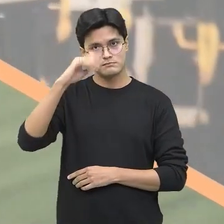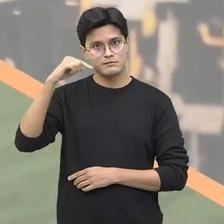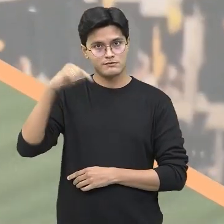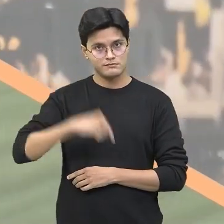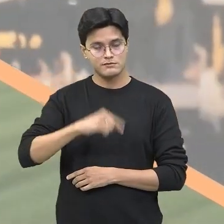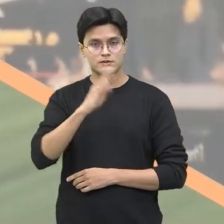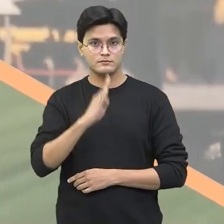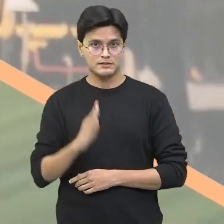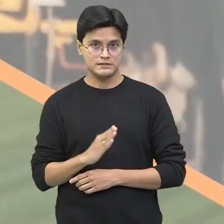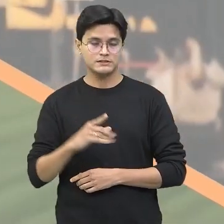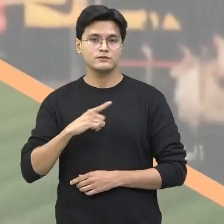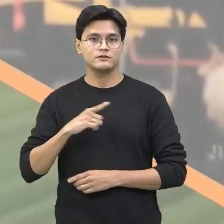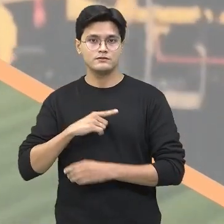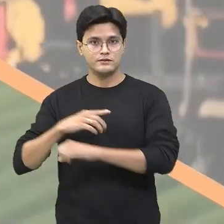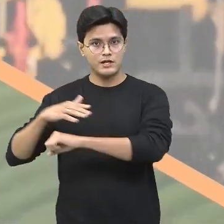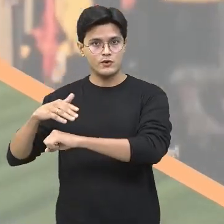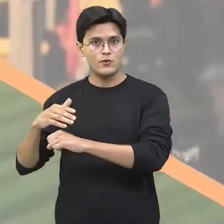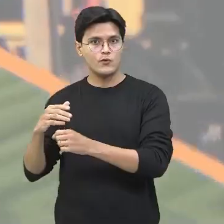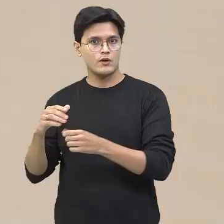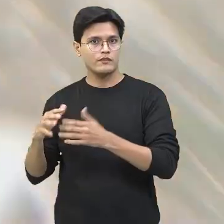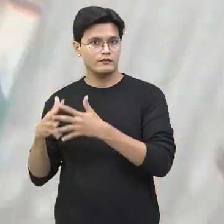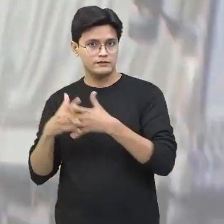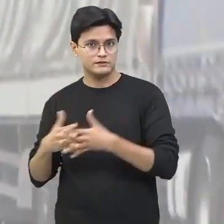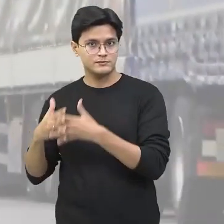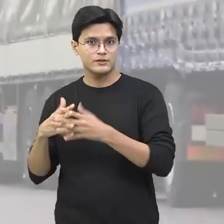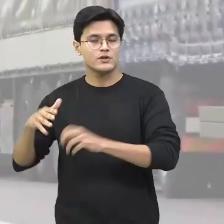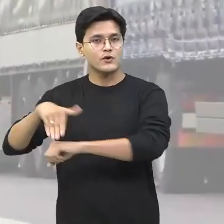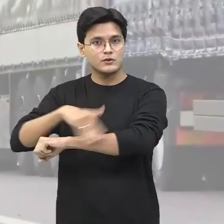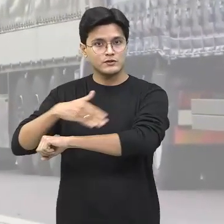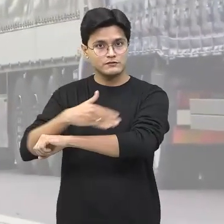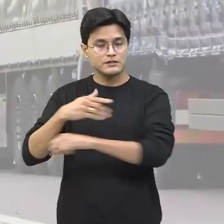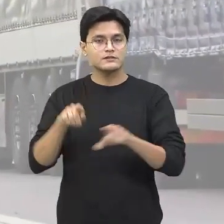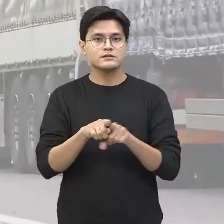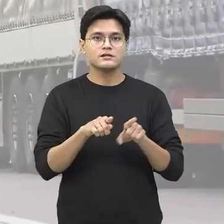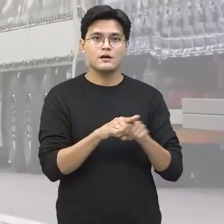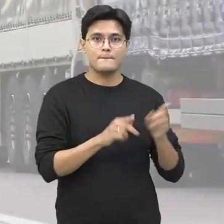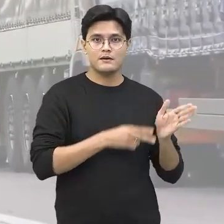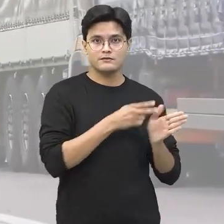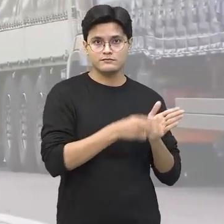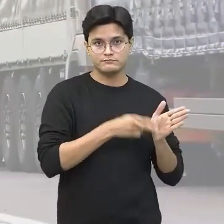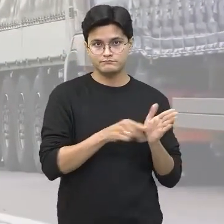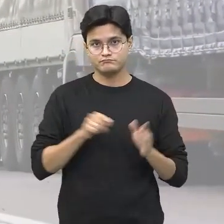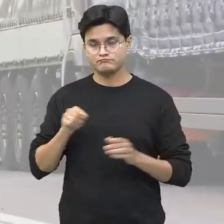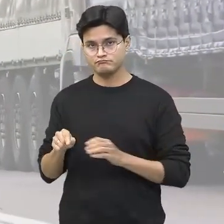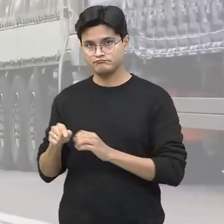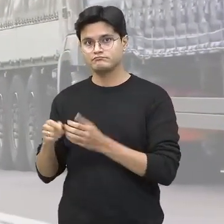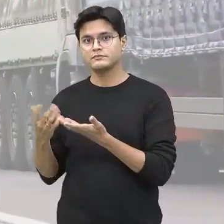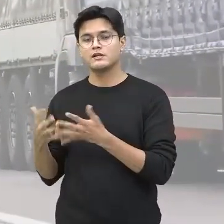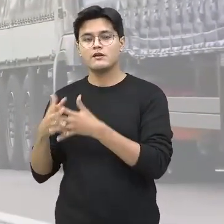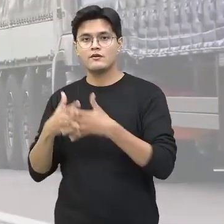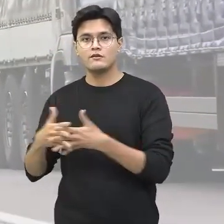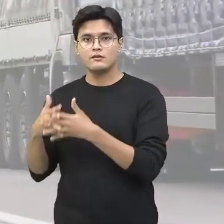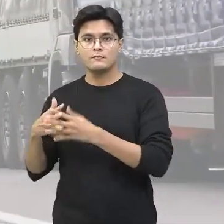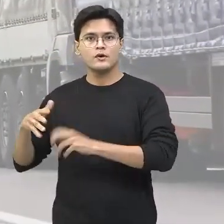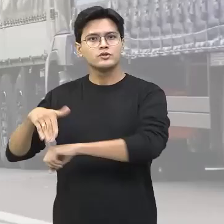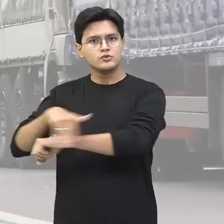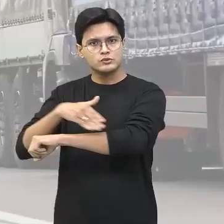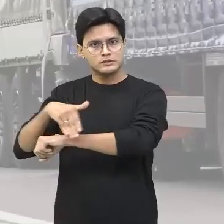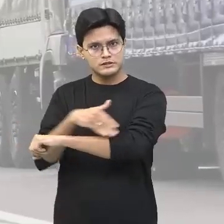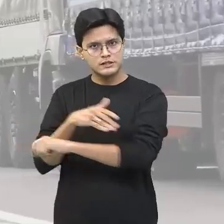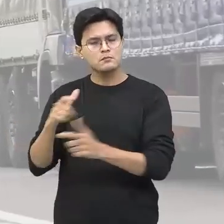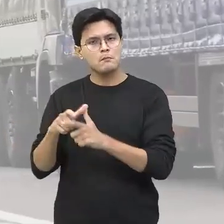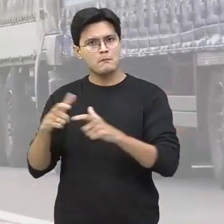rodoviário e o transporte Ferroviário o transporte rodoviário é amplamente utilizado no Brasil